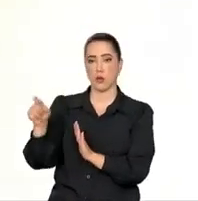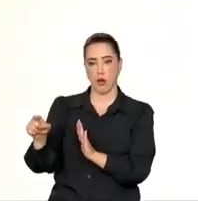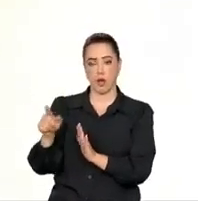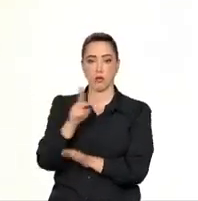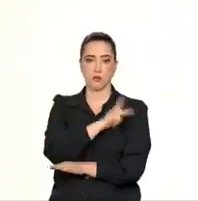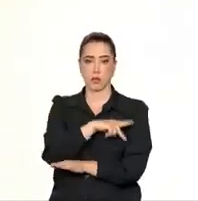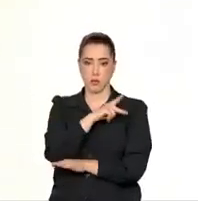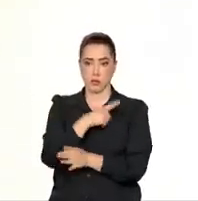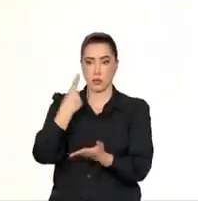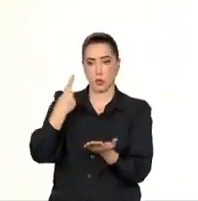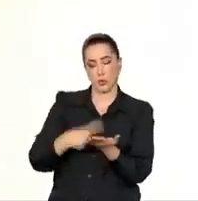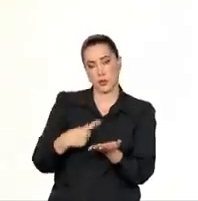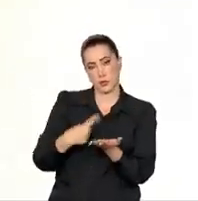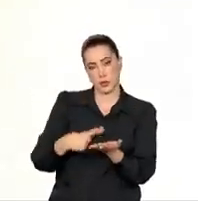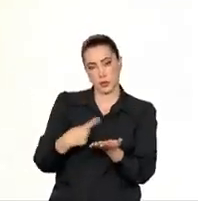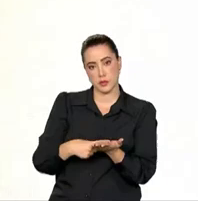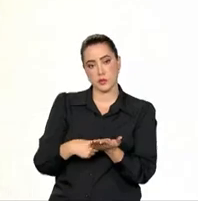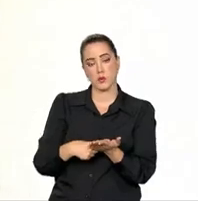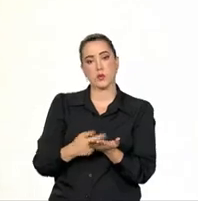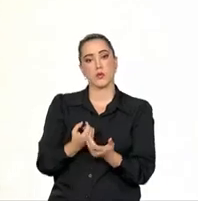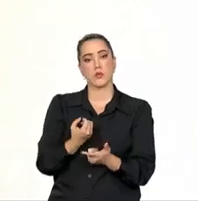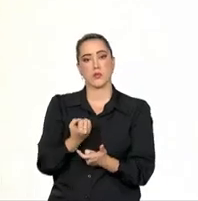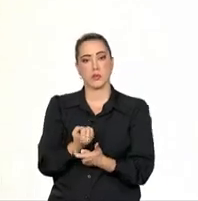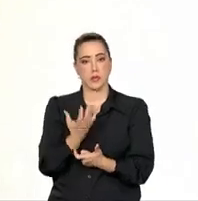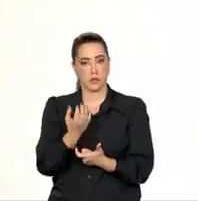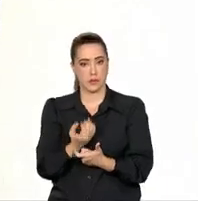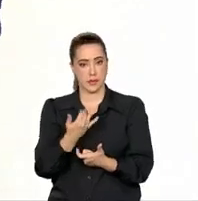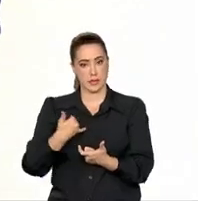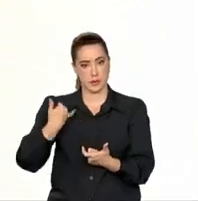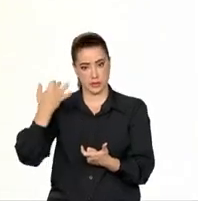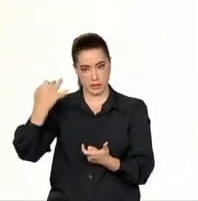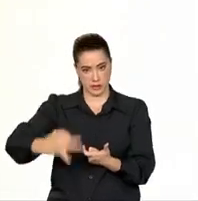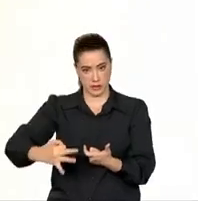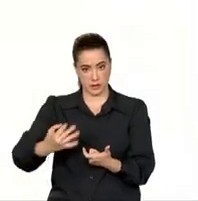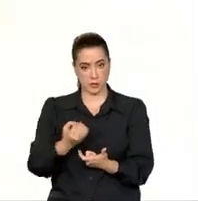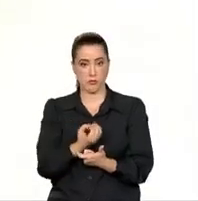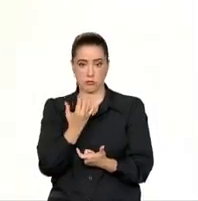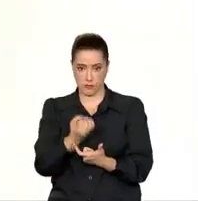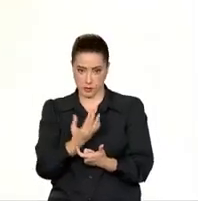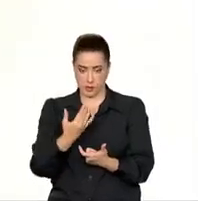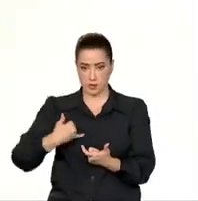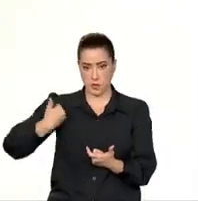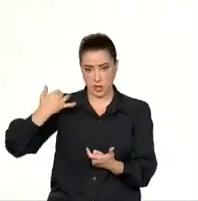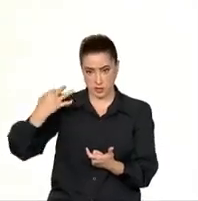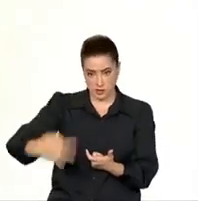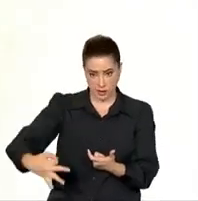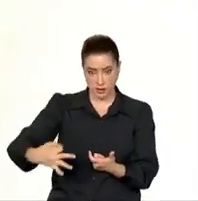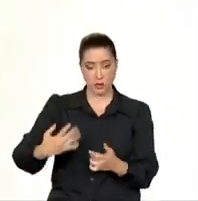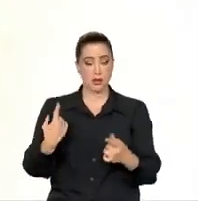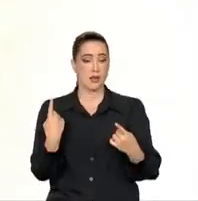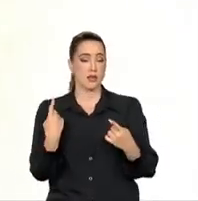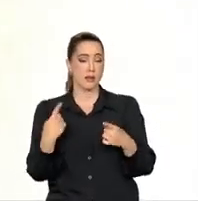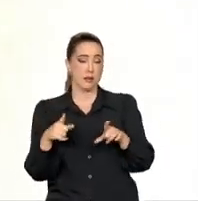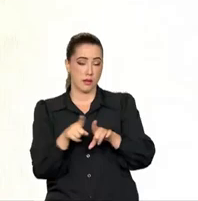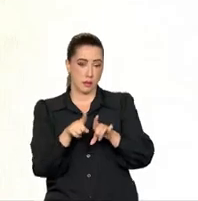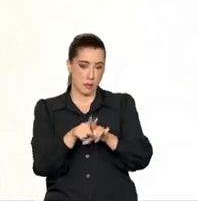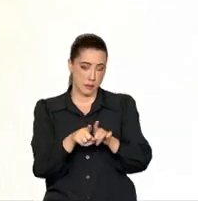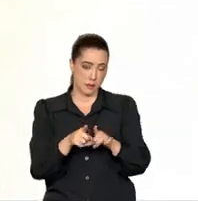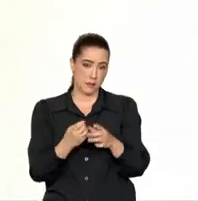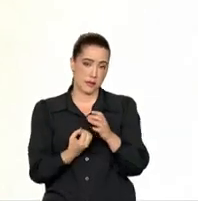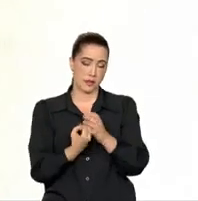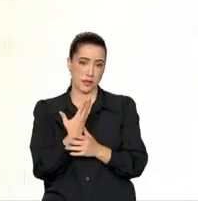pacto pela alfabetização na idade certa, o pacto para implementação